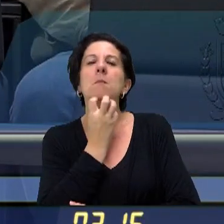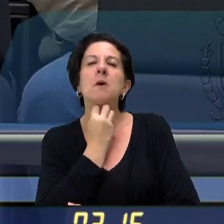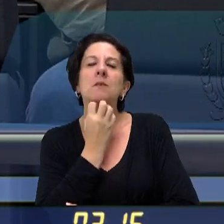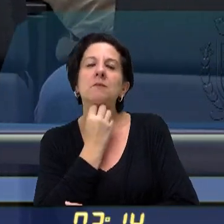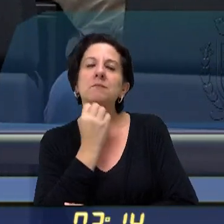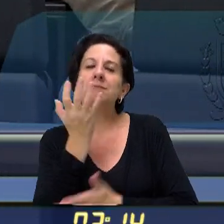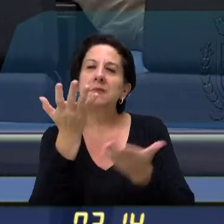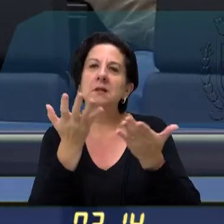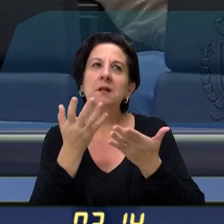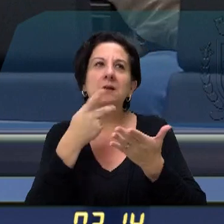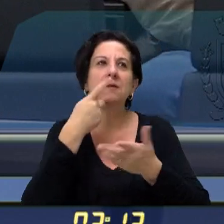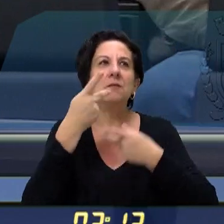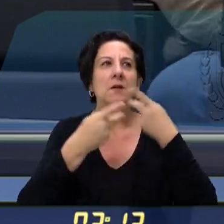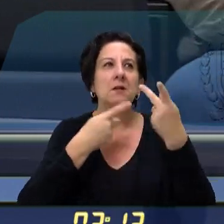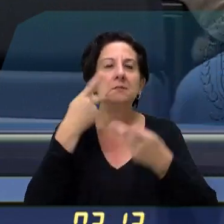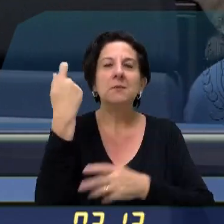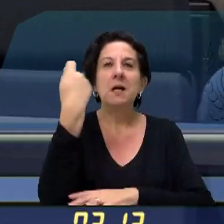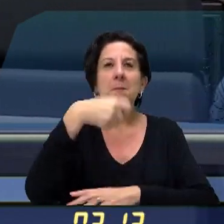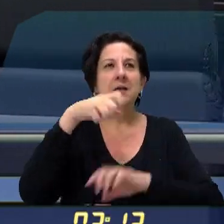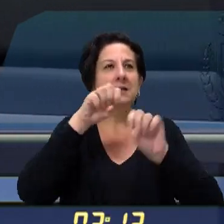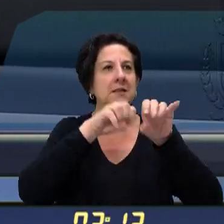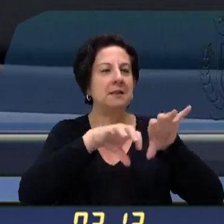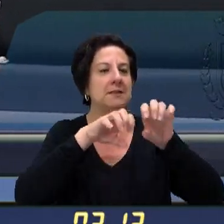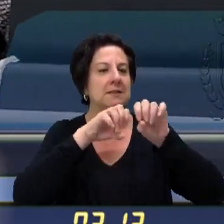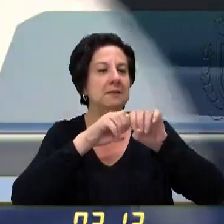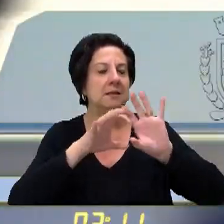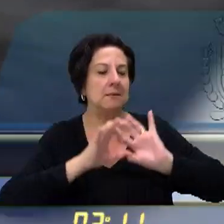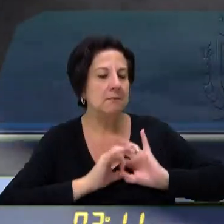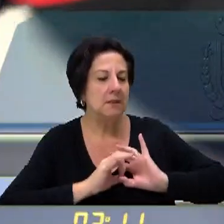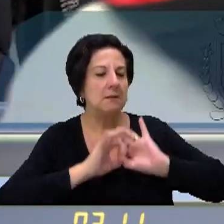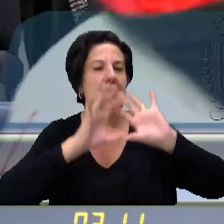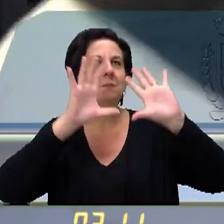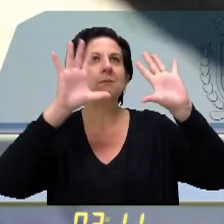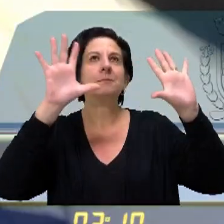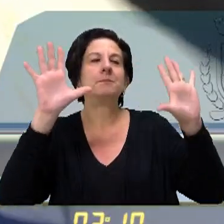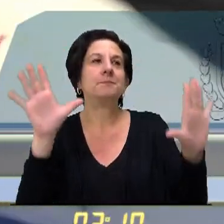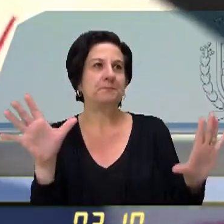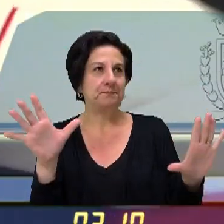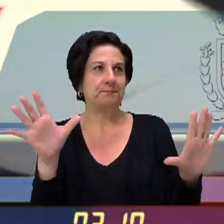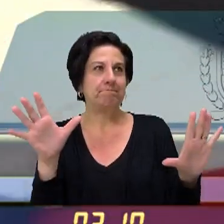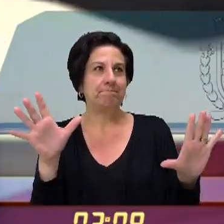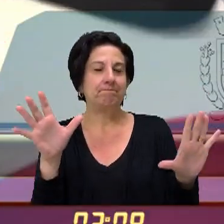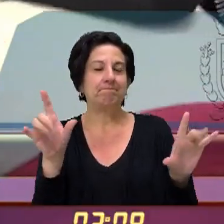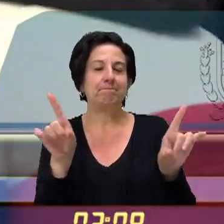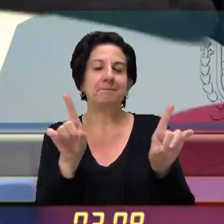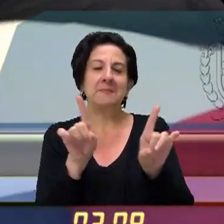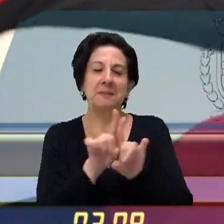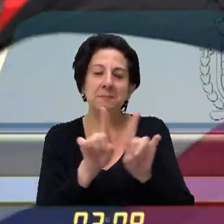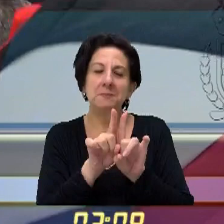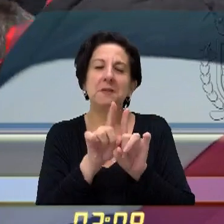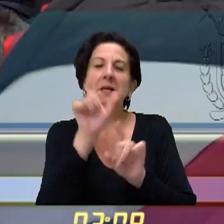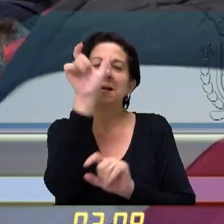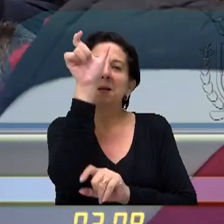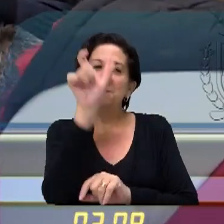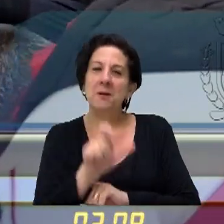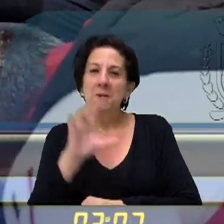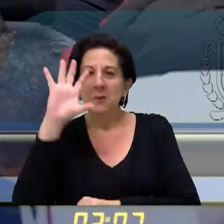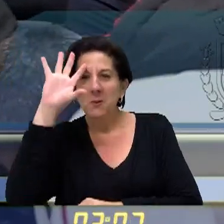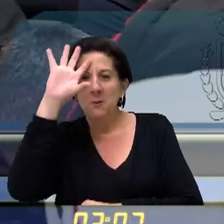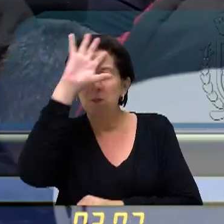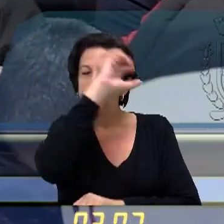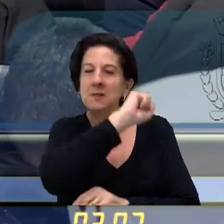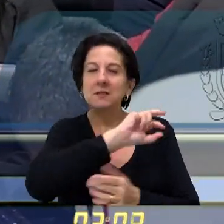dizer com isso que é preciso ensinar para a liberdade. Assim, a pessoa terá uma